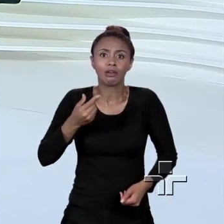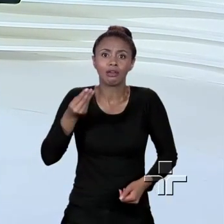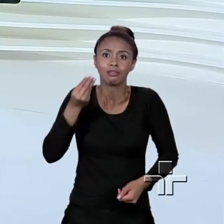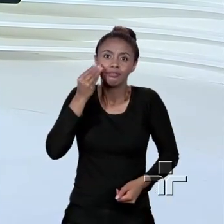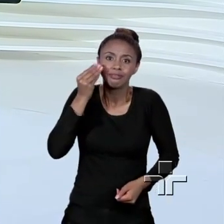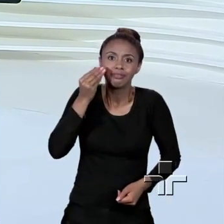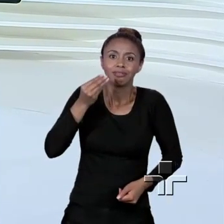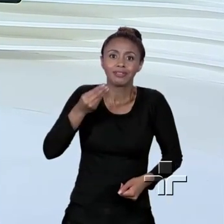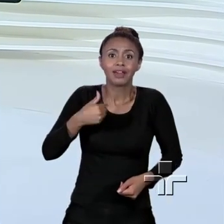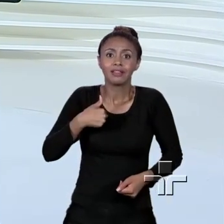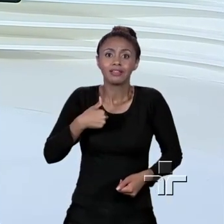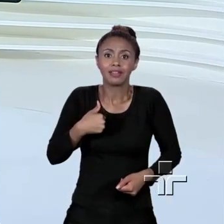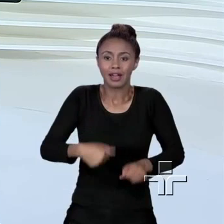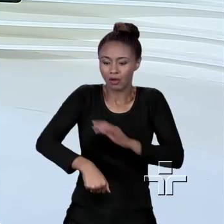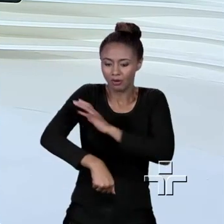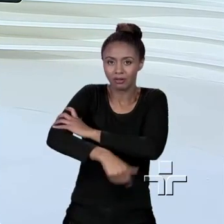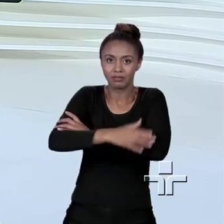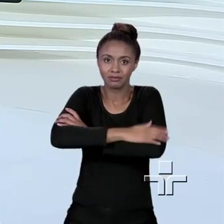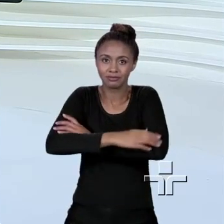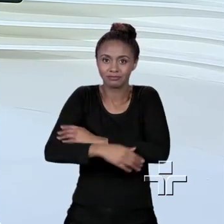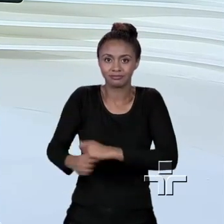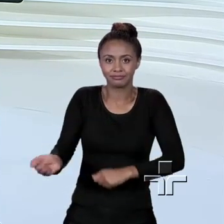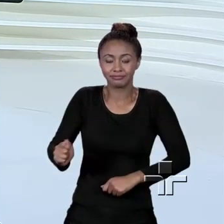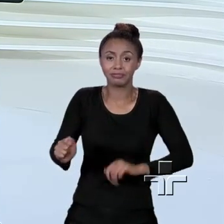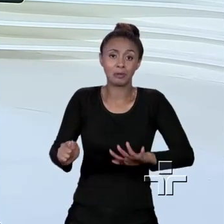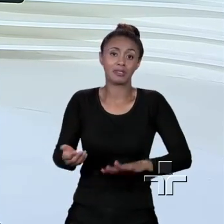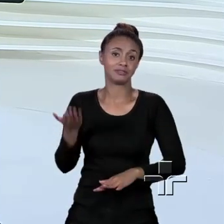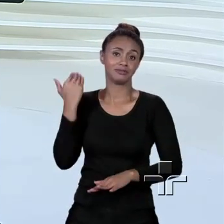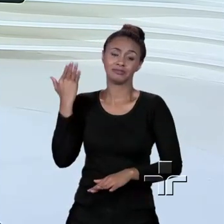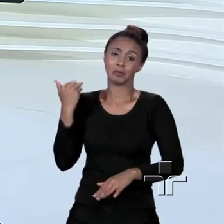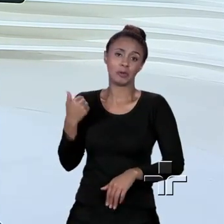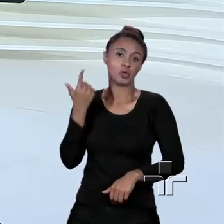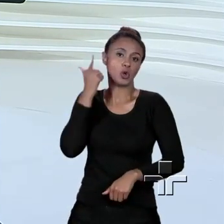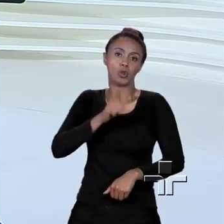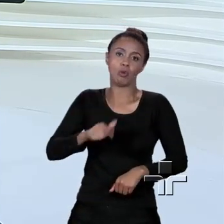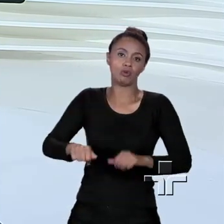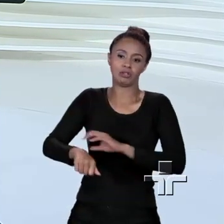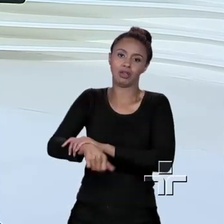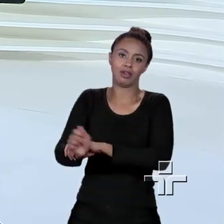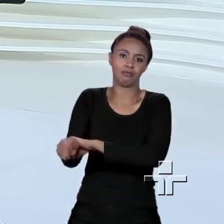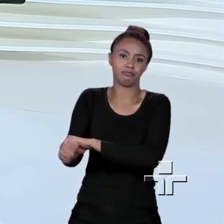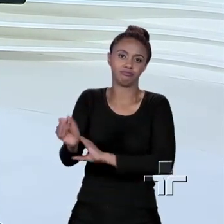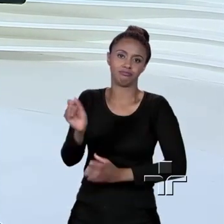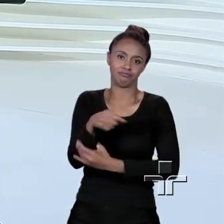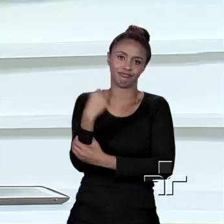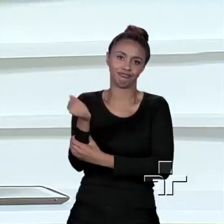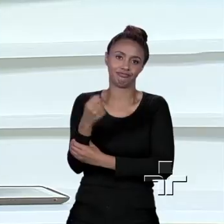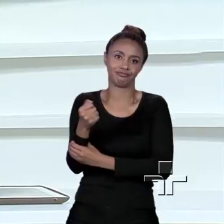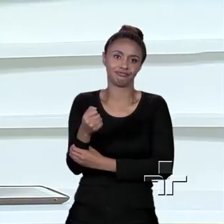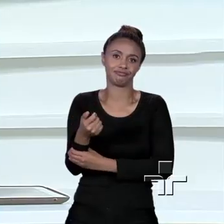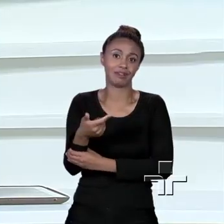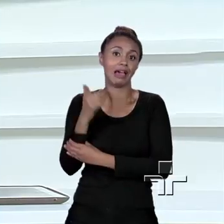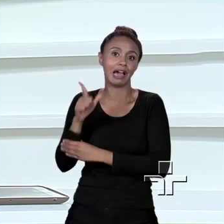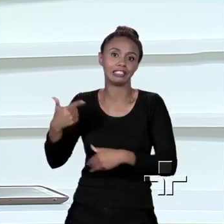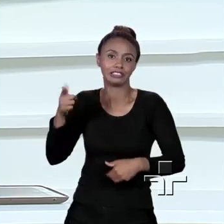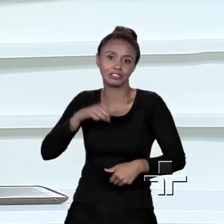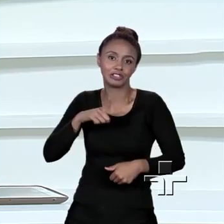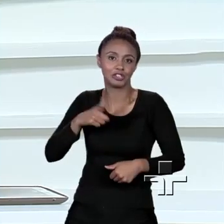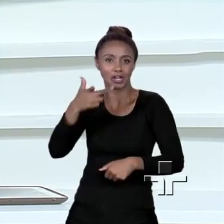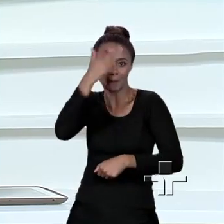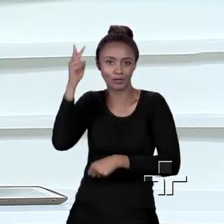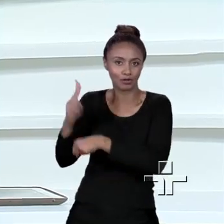eu não tinha movimento nenhum de braço e eu era empurrada, né? Passei 22 anos sendo empurrada. Foi demonstração ao vivo da